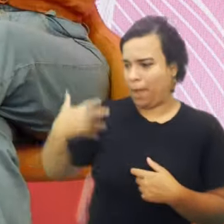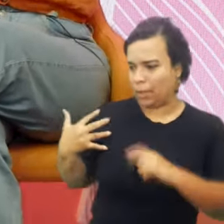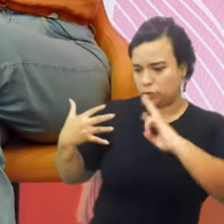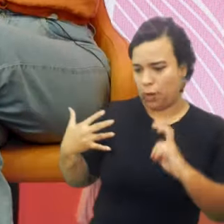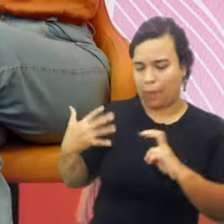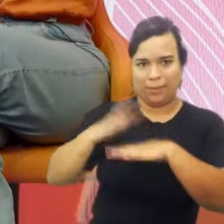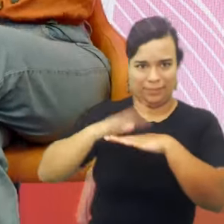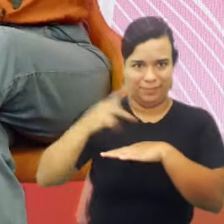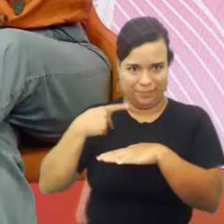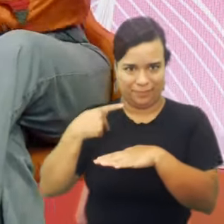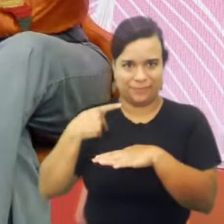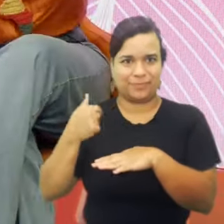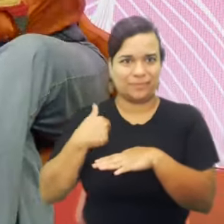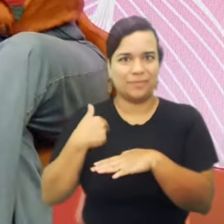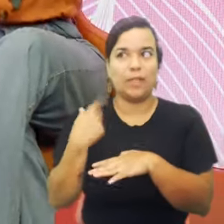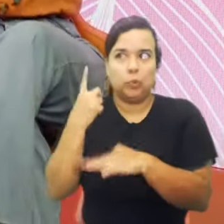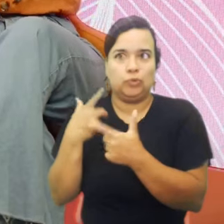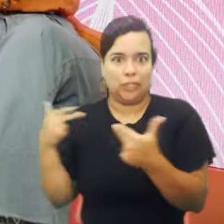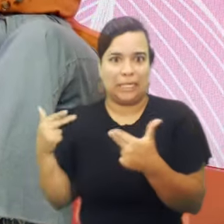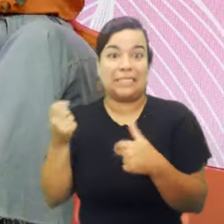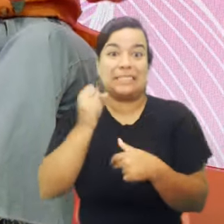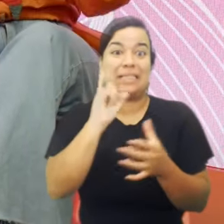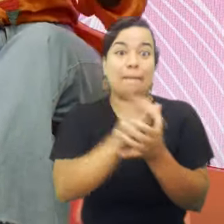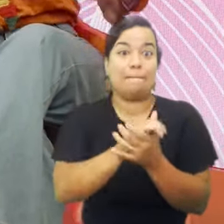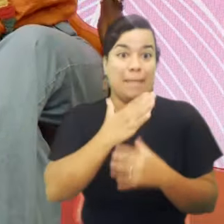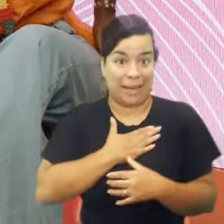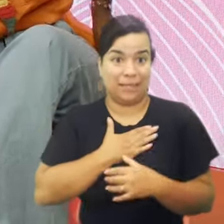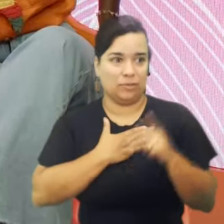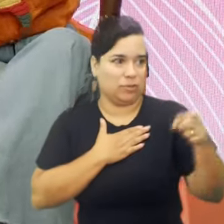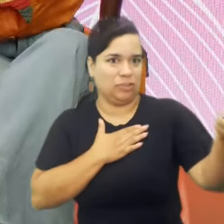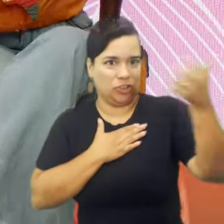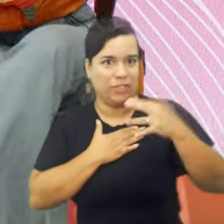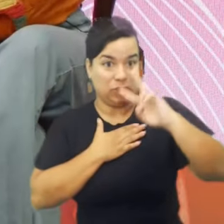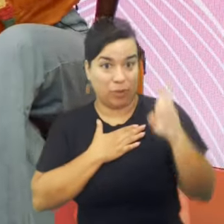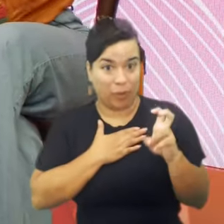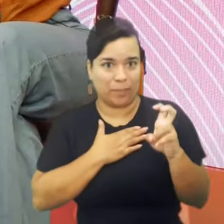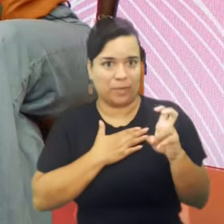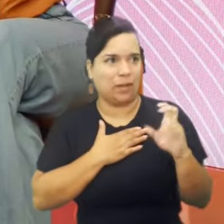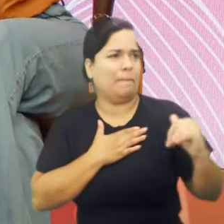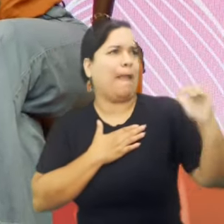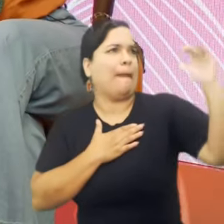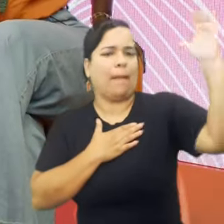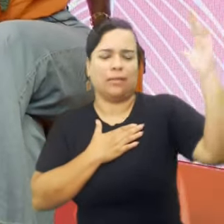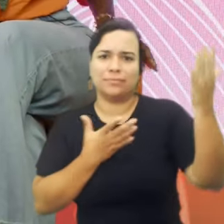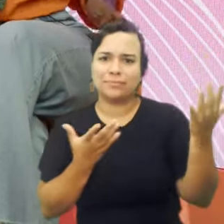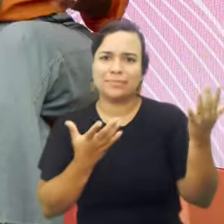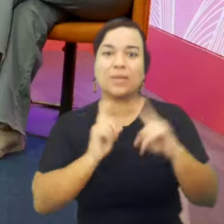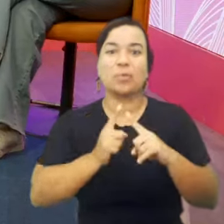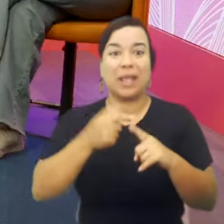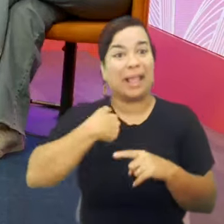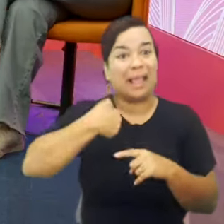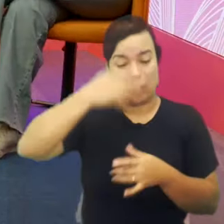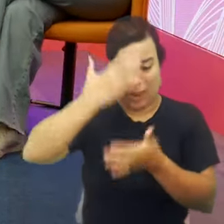caramba! Ela é a CEO! Chegou a gigante. Por que isso? Eu me boicotava muito. Ah, é síndrome, da